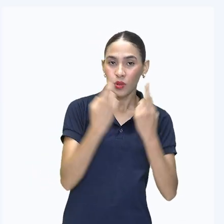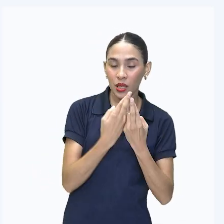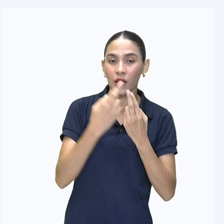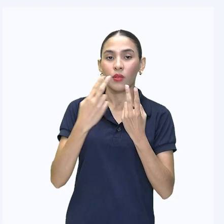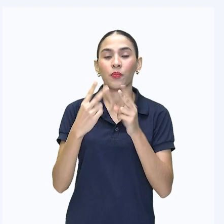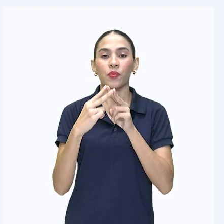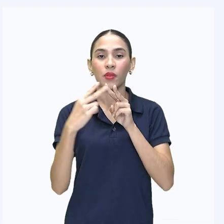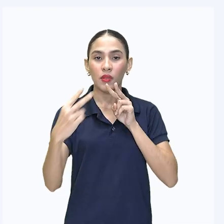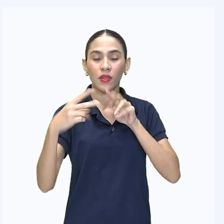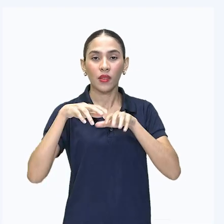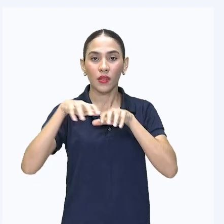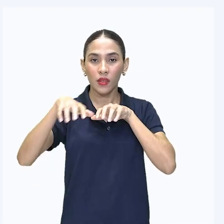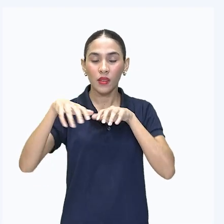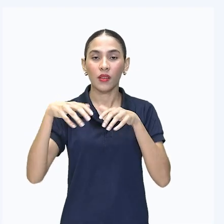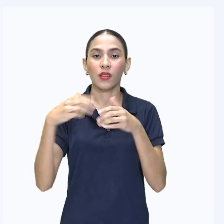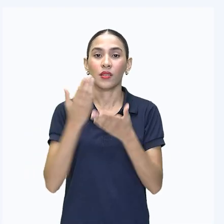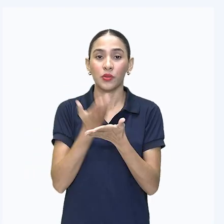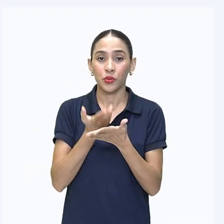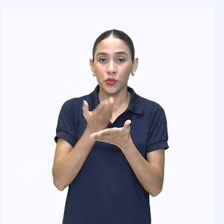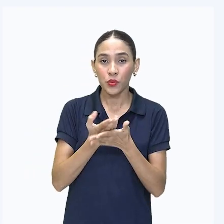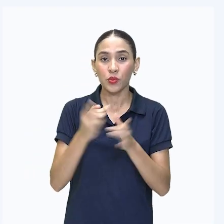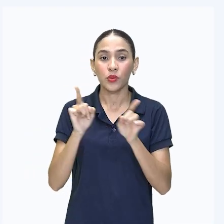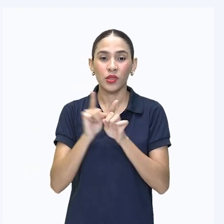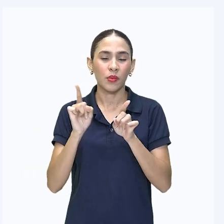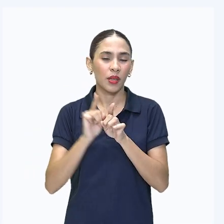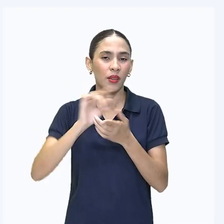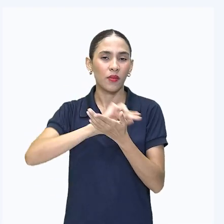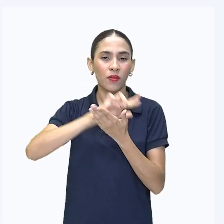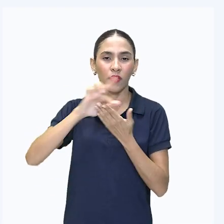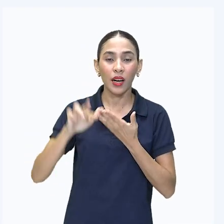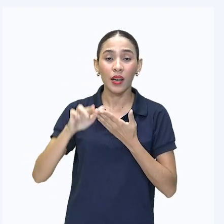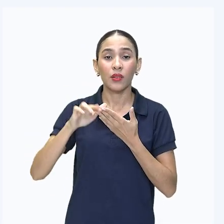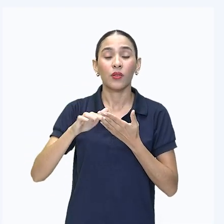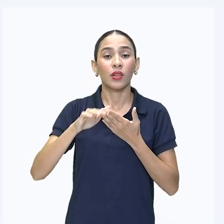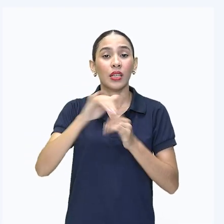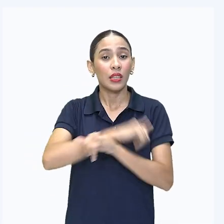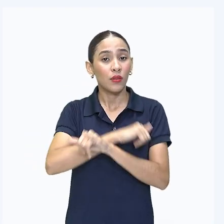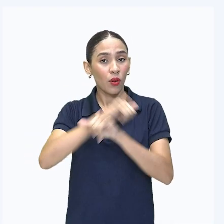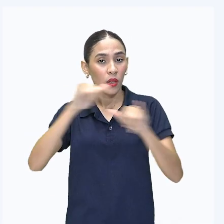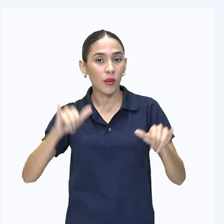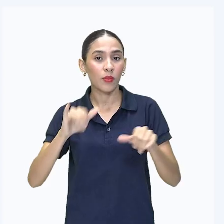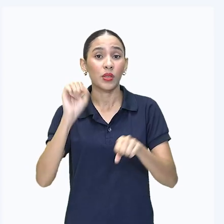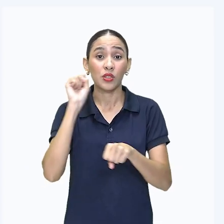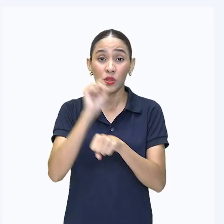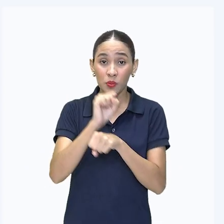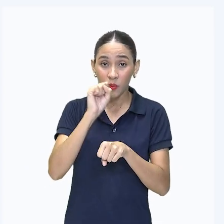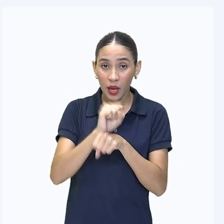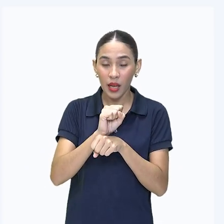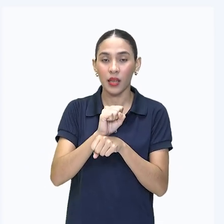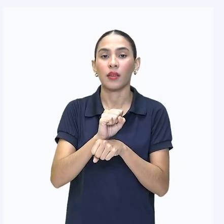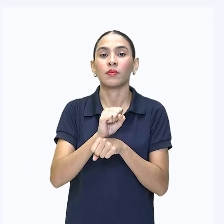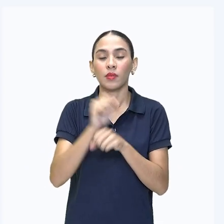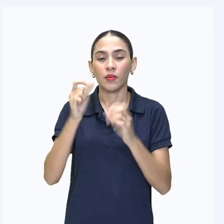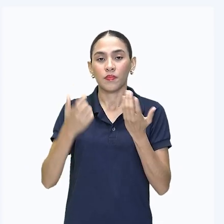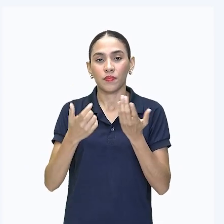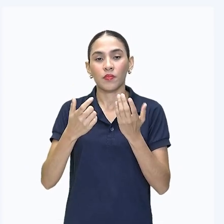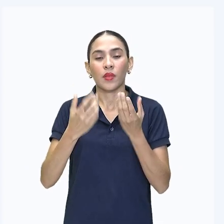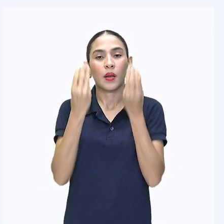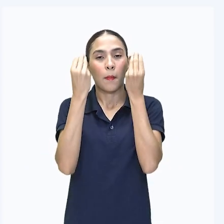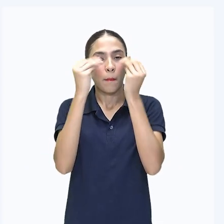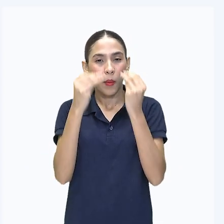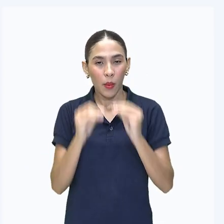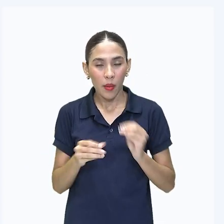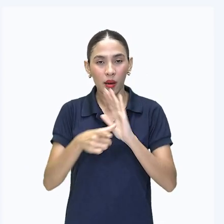as transmissões e afins, né? Recomendamos que aguarde a deliberação do CMEAN, no caso, né,